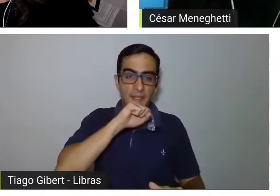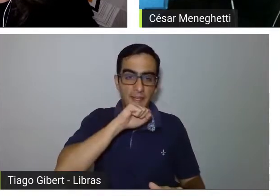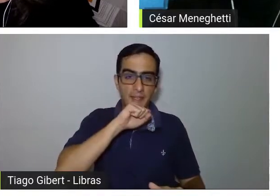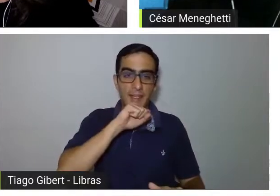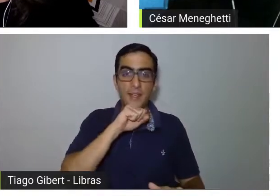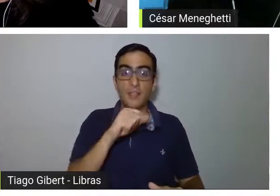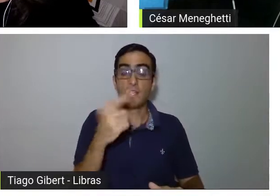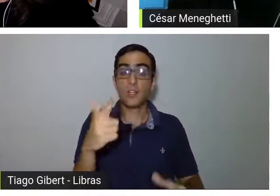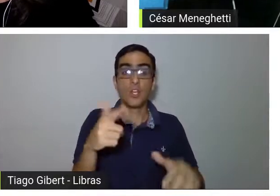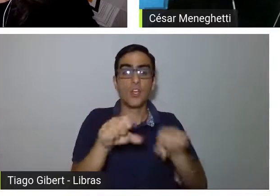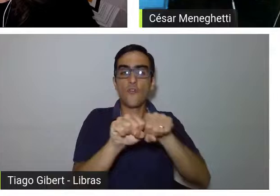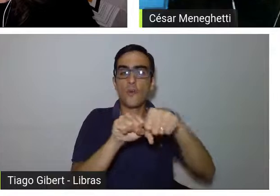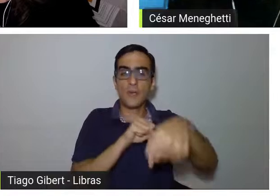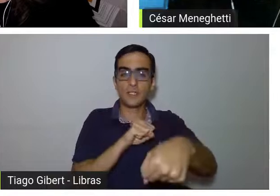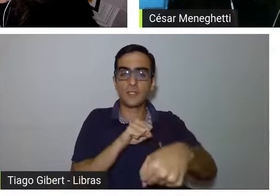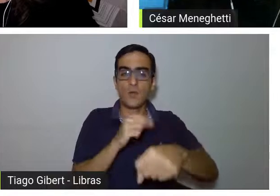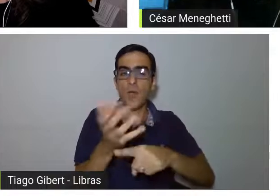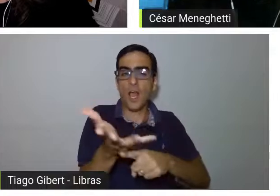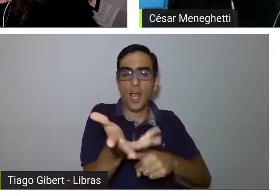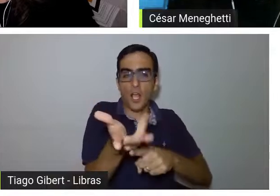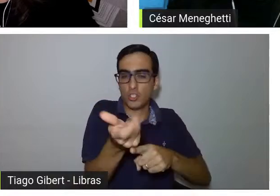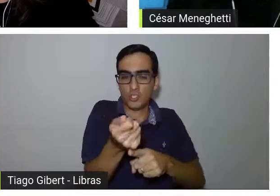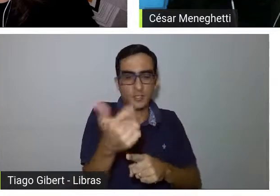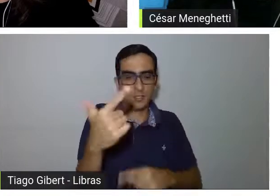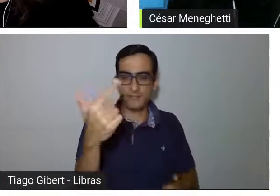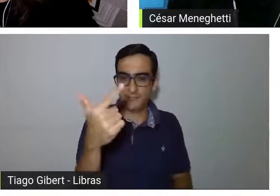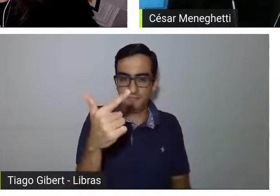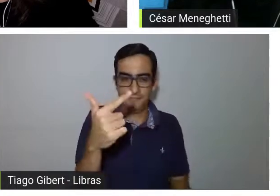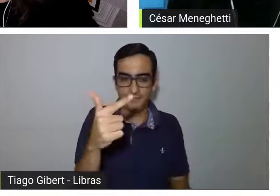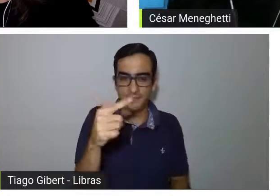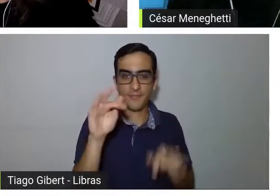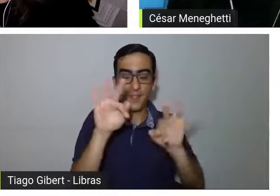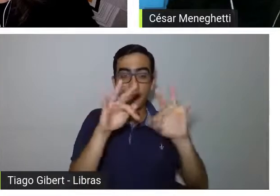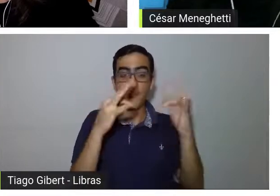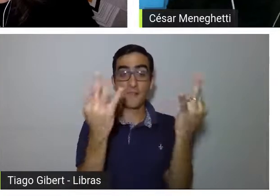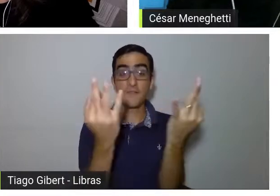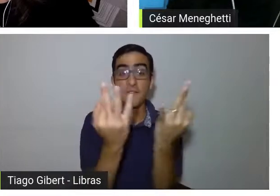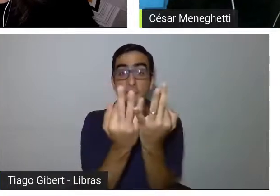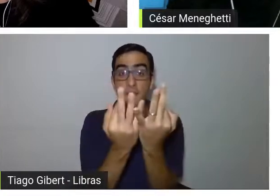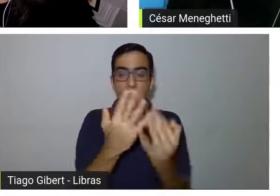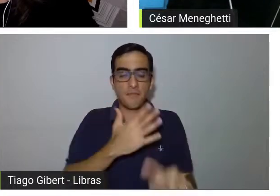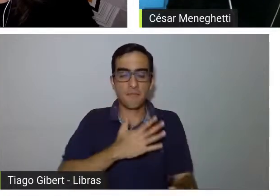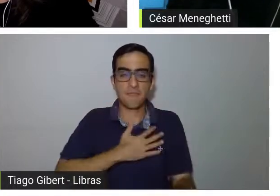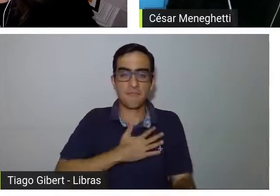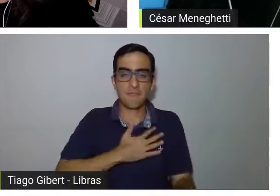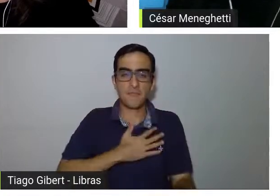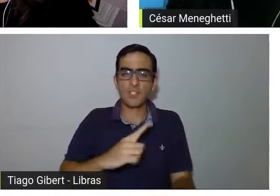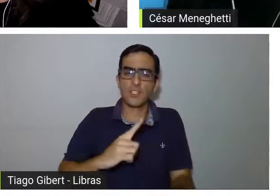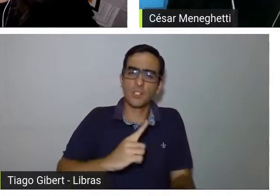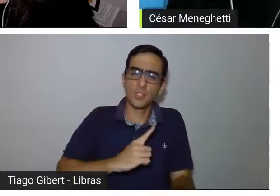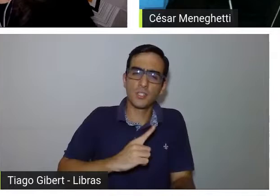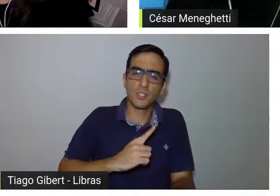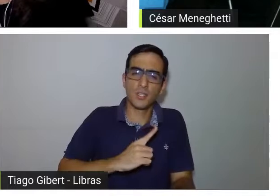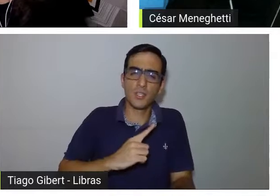formação artística, esse tipo de coisa. Na minha família, Sim, tivemos.